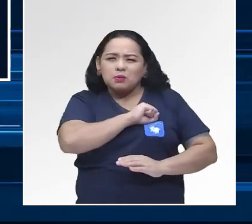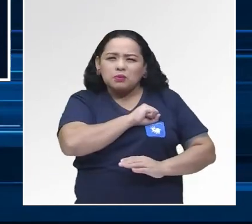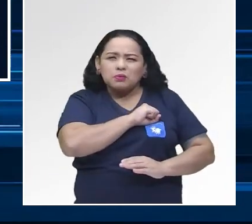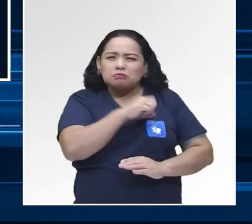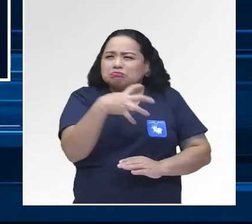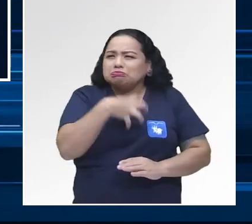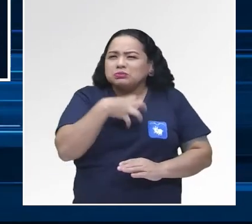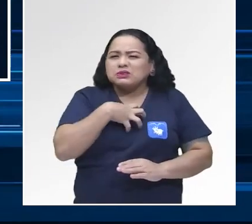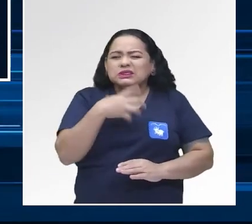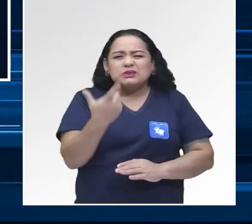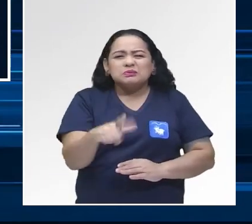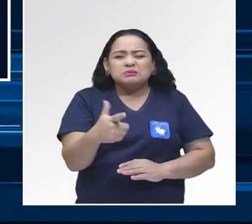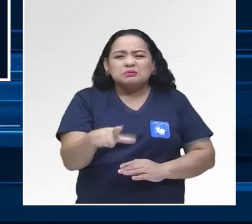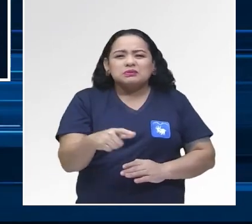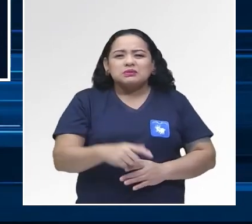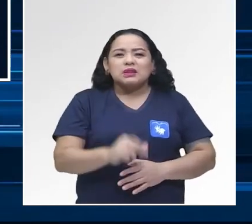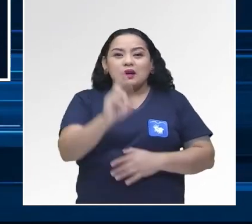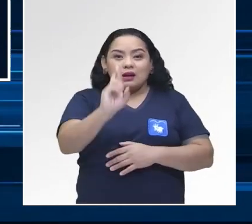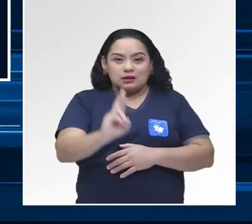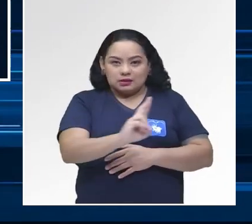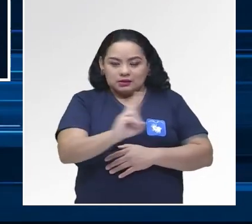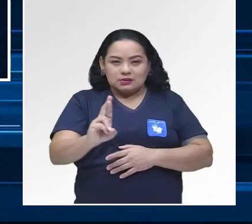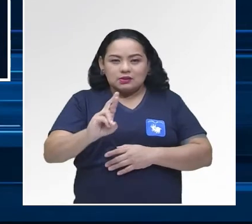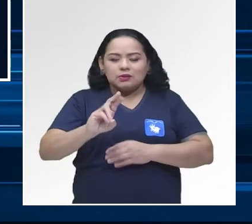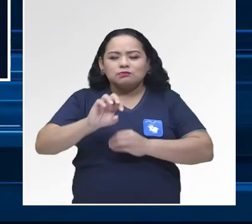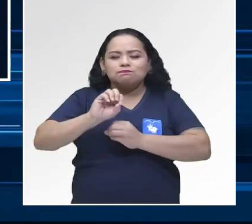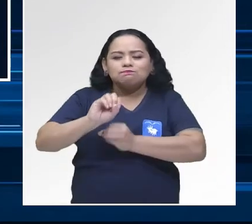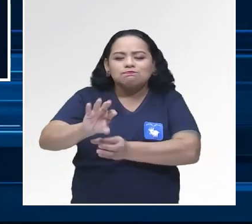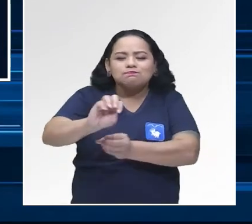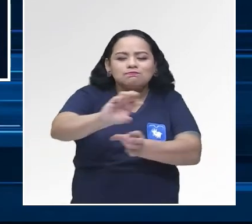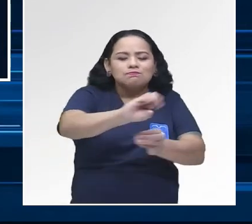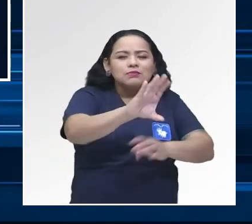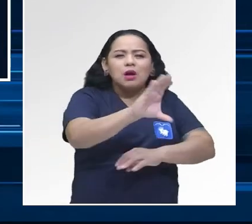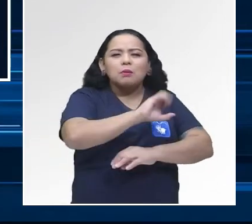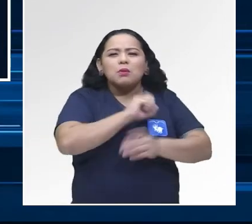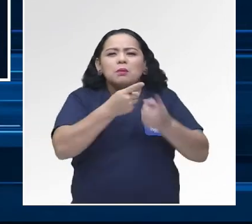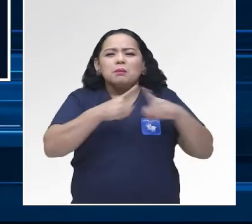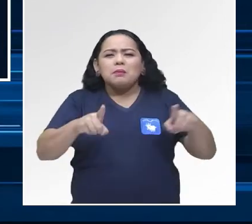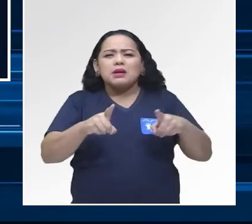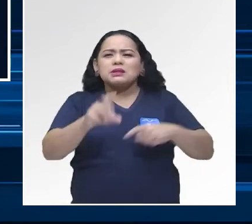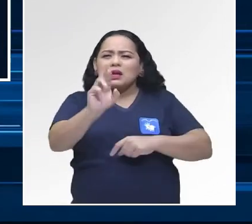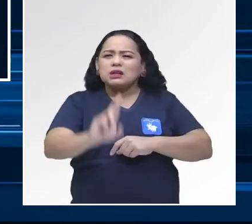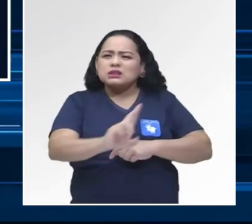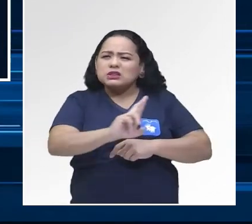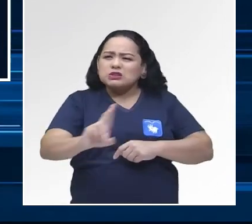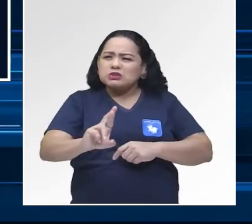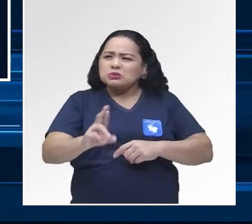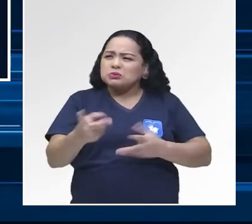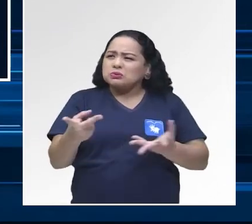Né? A religião ensina a amar. E por que muitas vezes as próprias religiões estão se